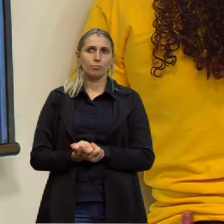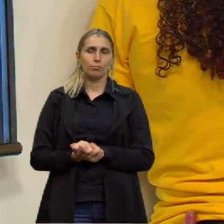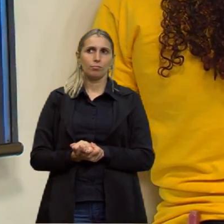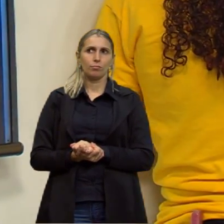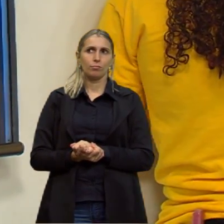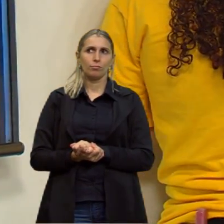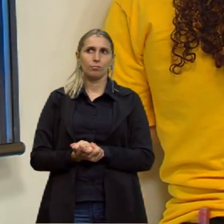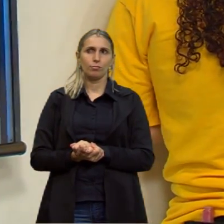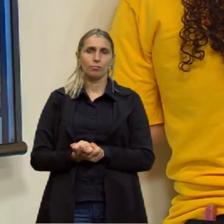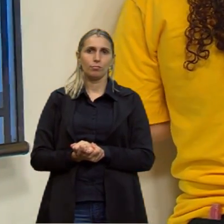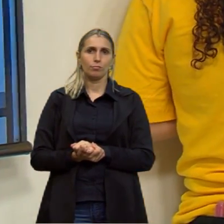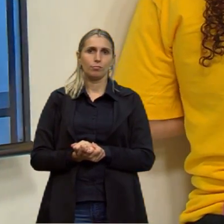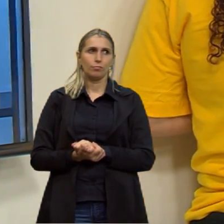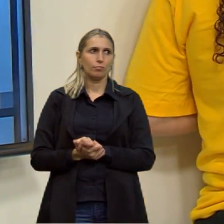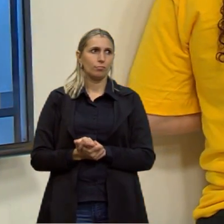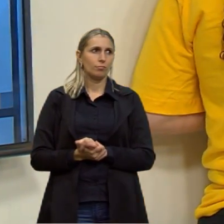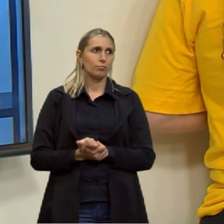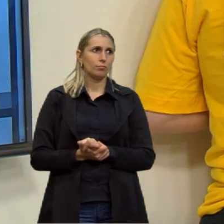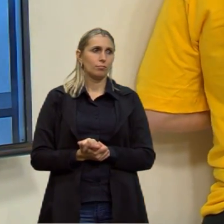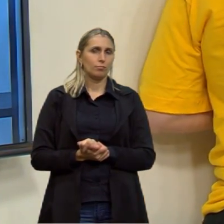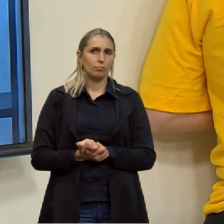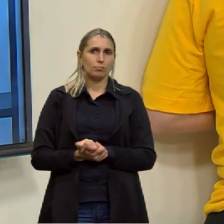e aí